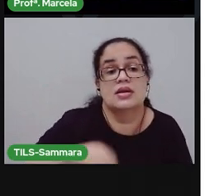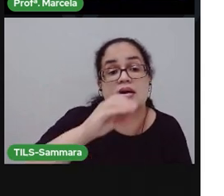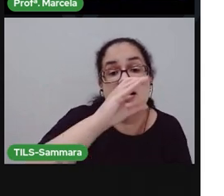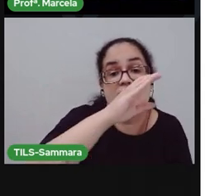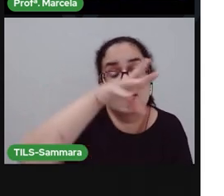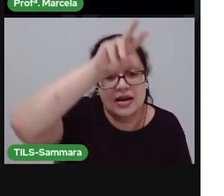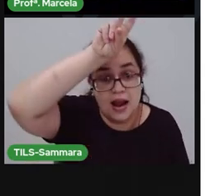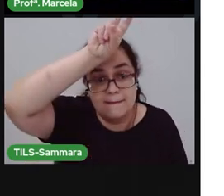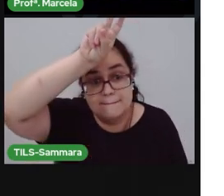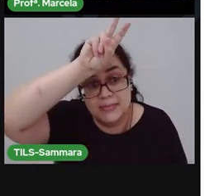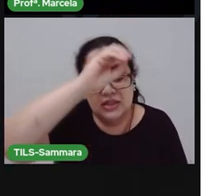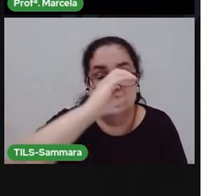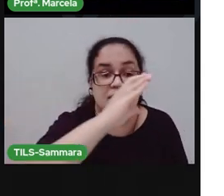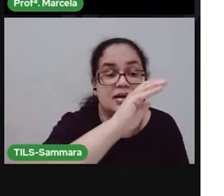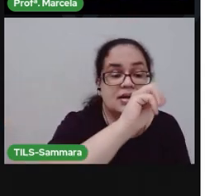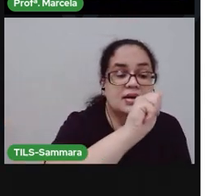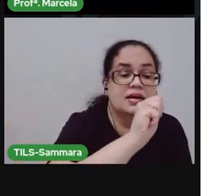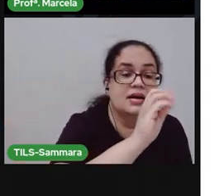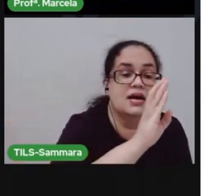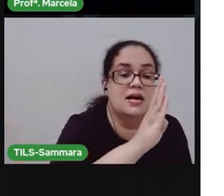Cabrita.